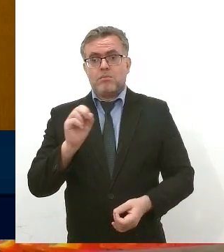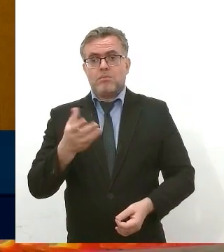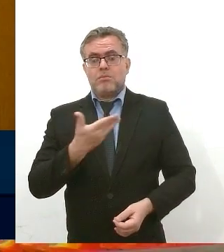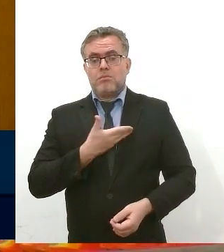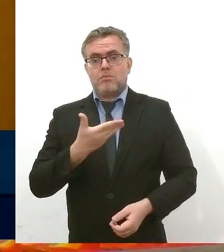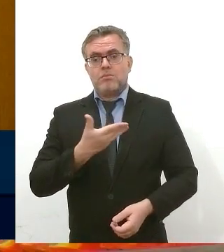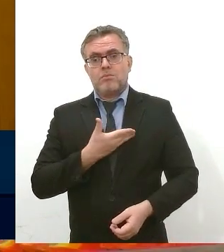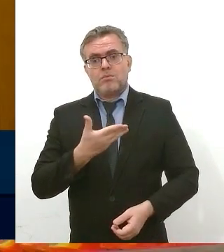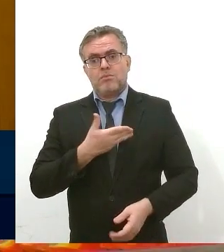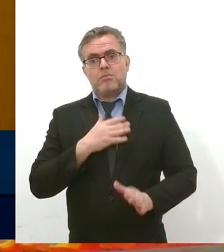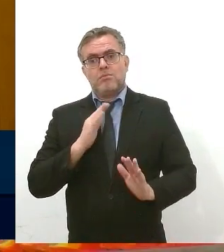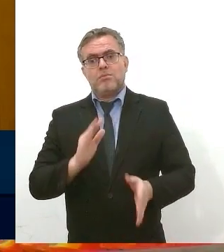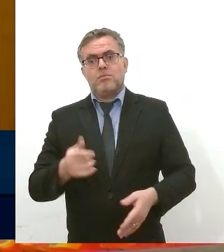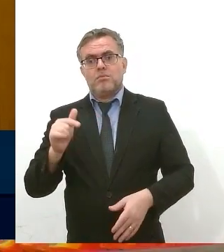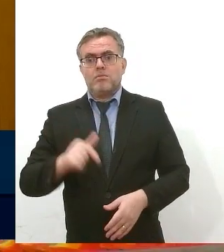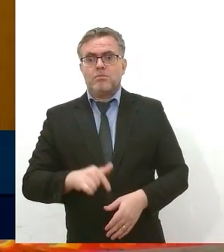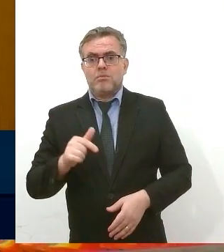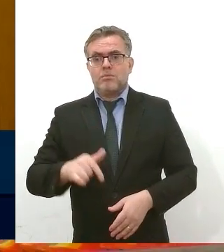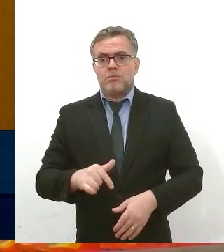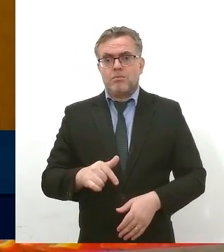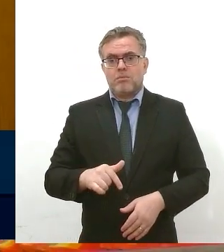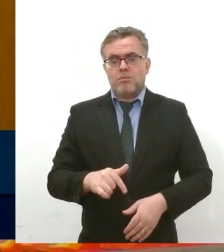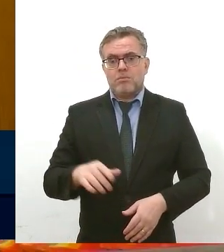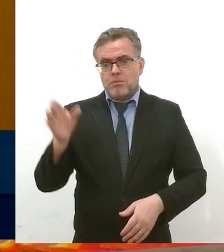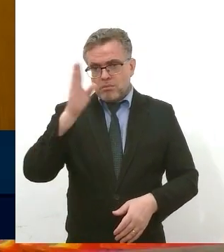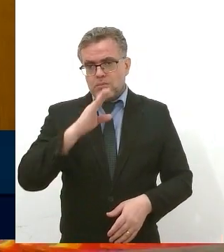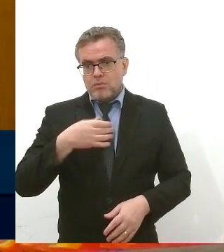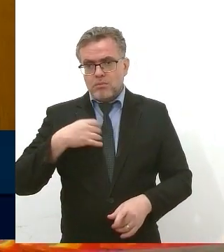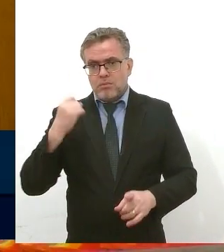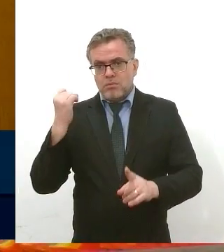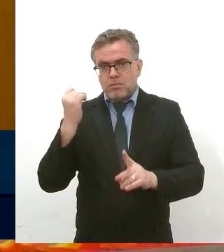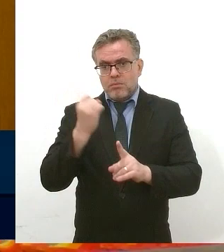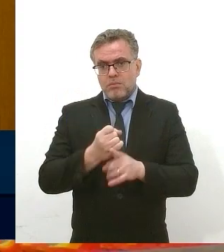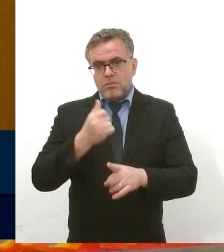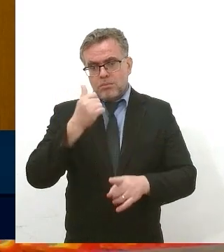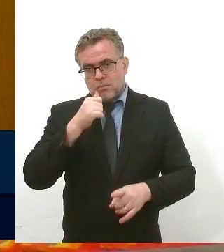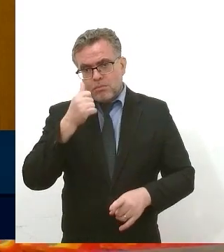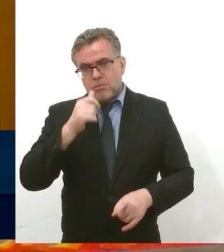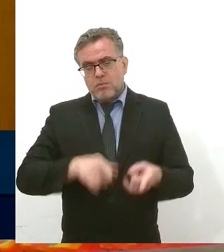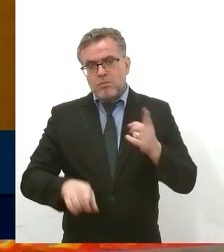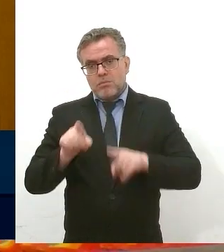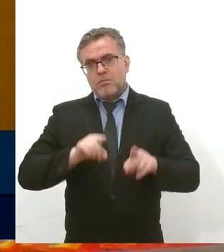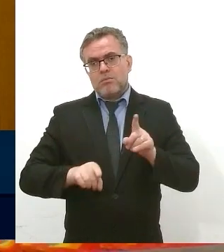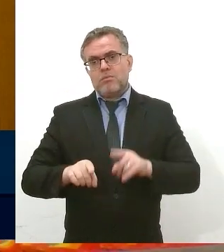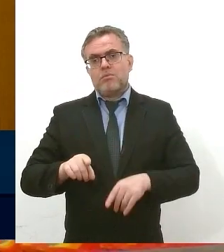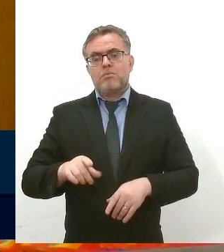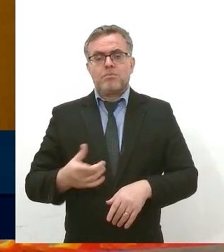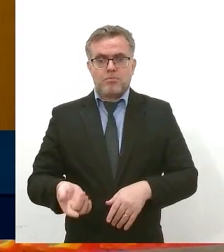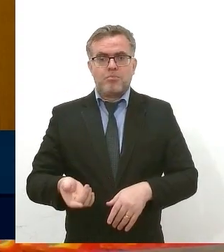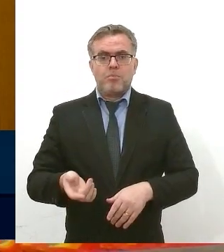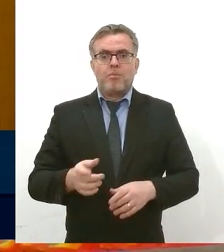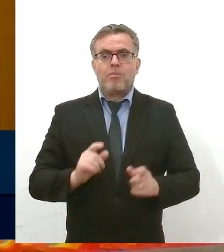mais mata mulheres trans e travestis no mundo por causa desse bullying, né, dessa...